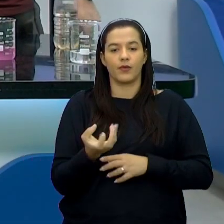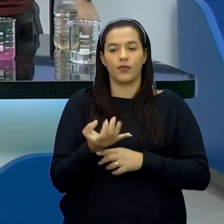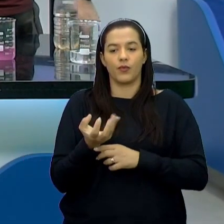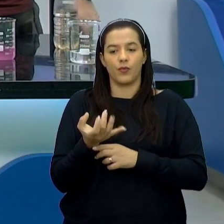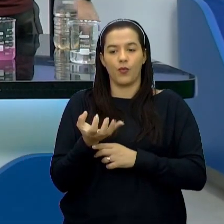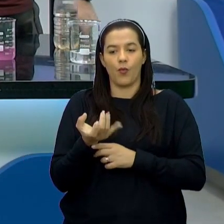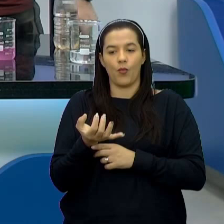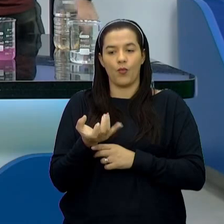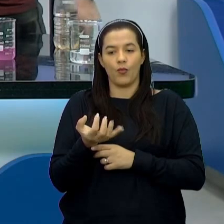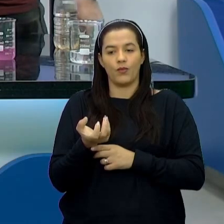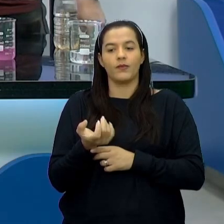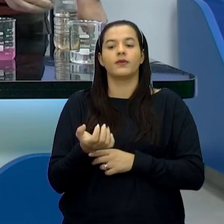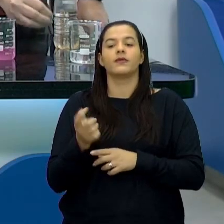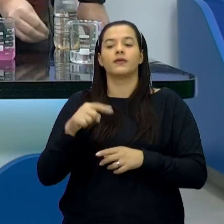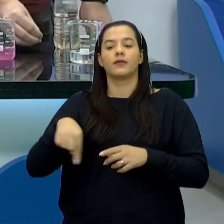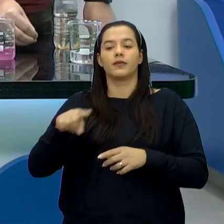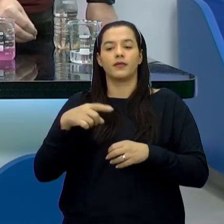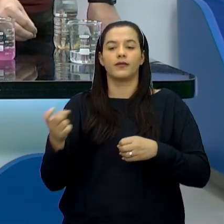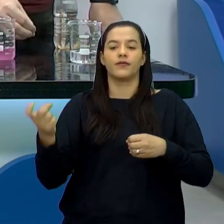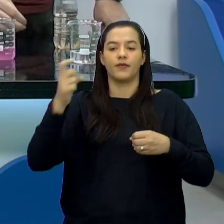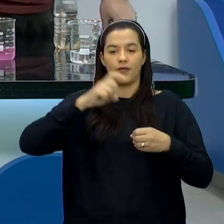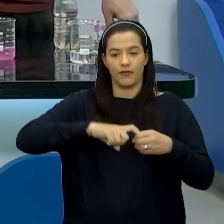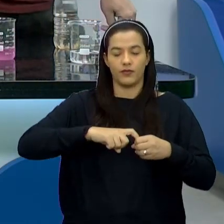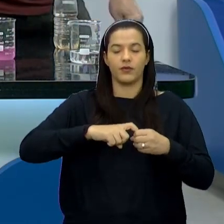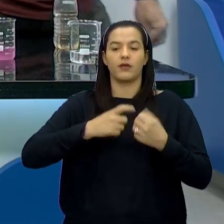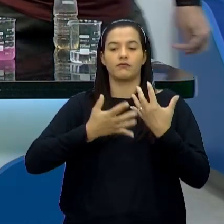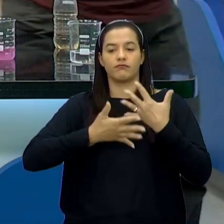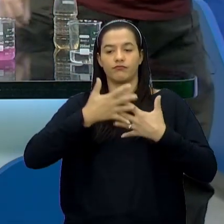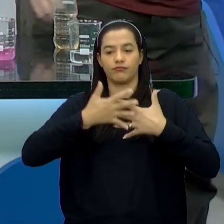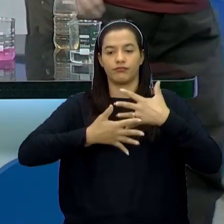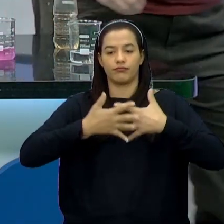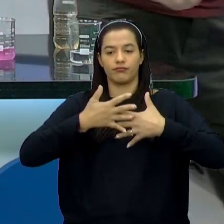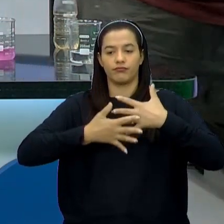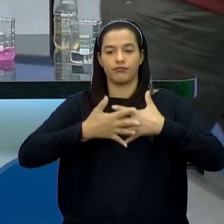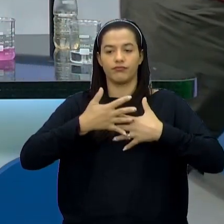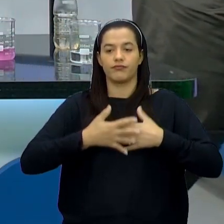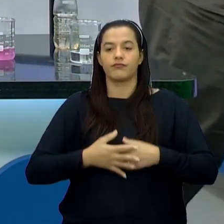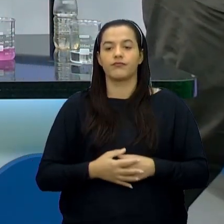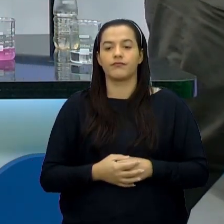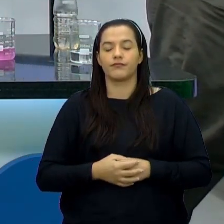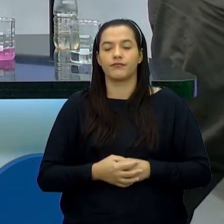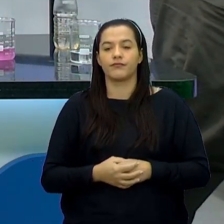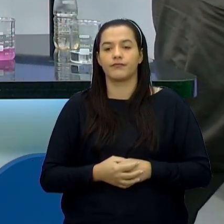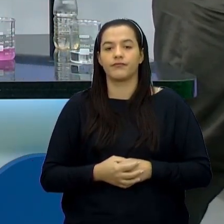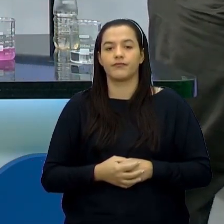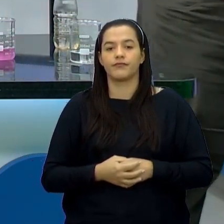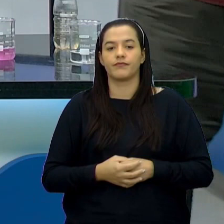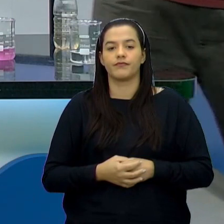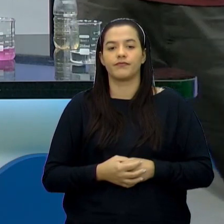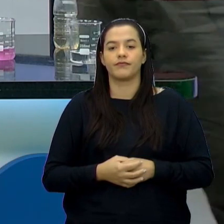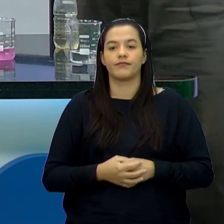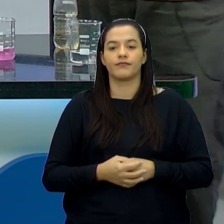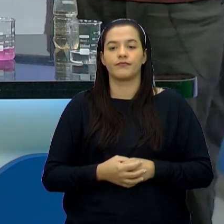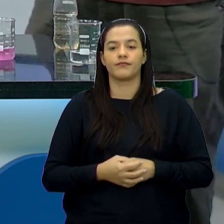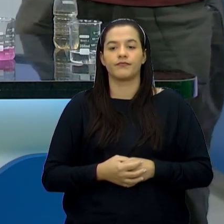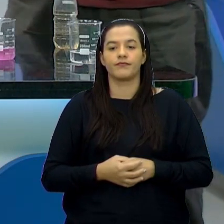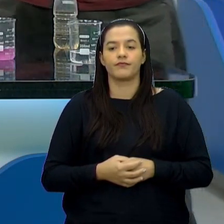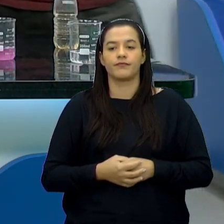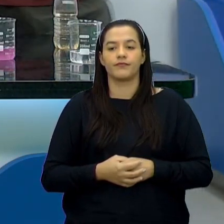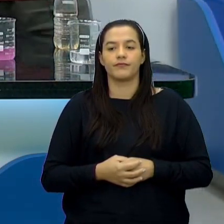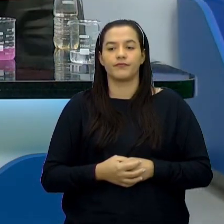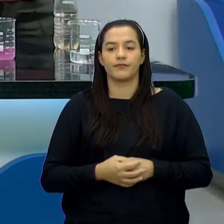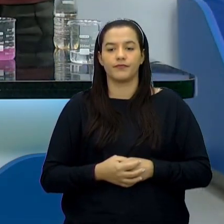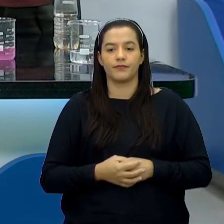ele vai voltar com que fique transparente. Né? Nós fizemos aqui que não ia dar tempo